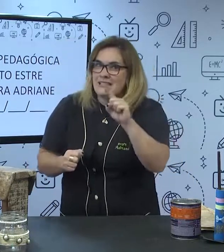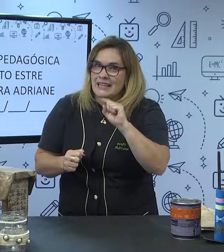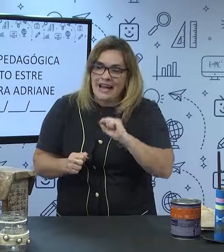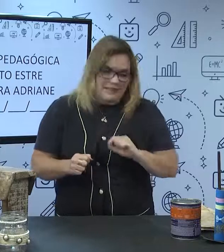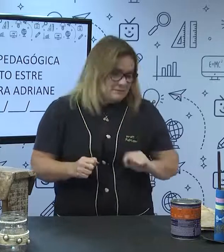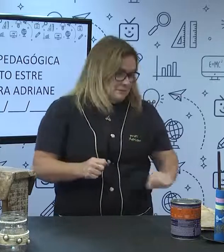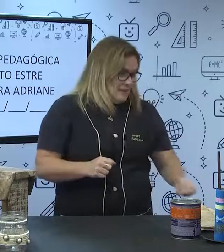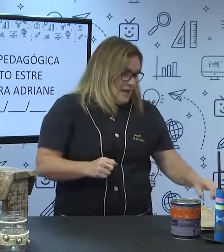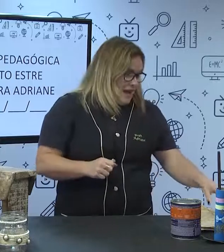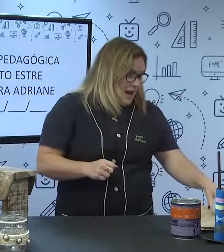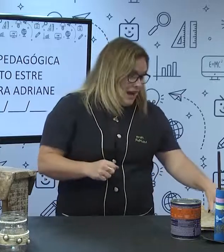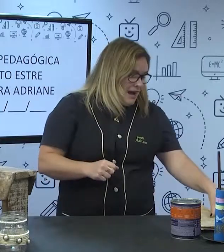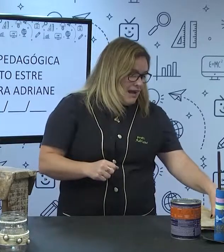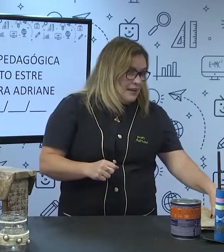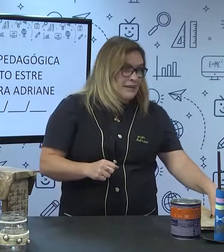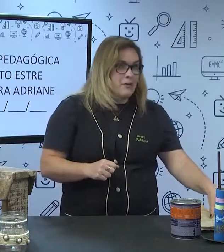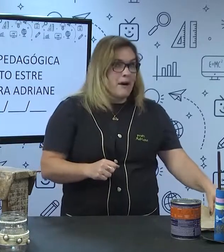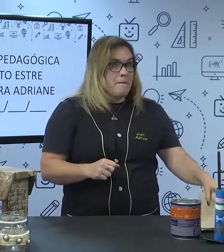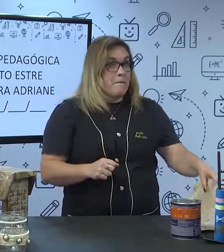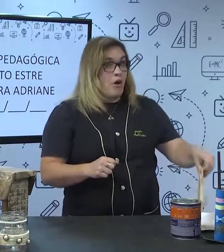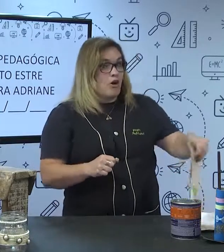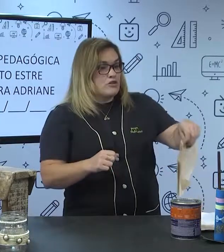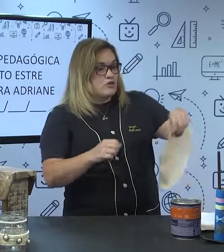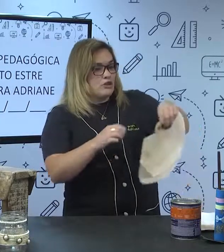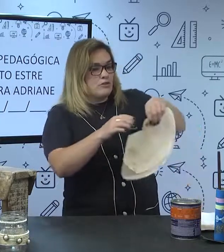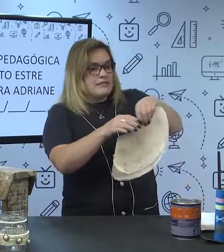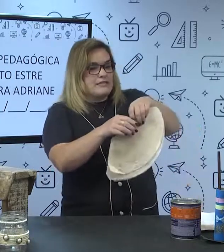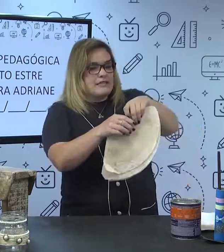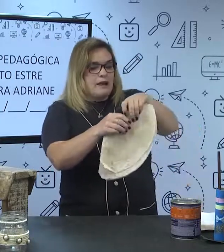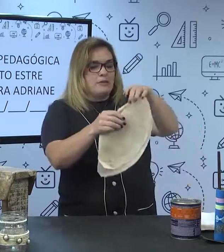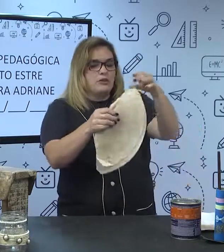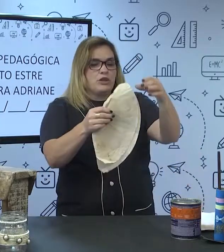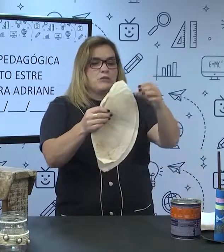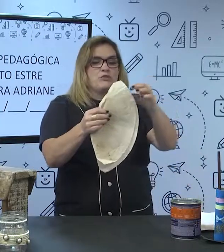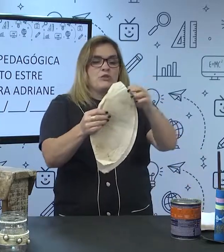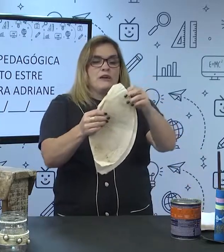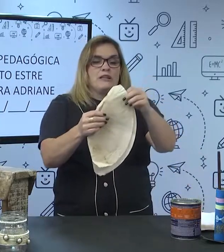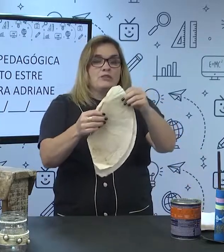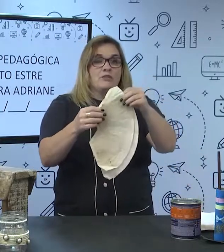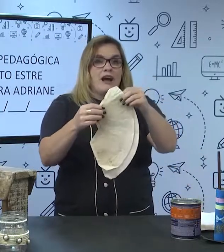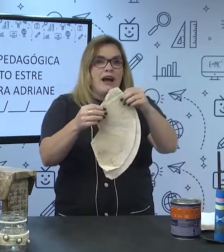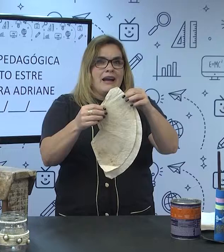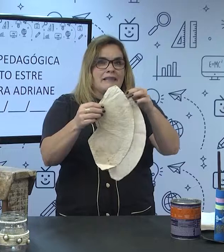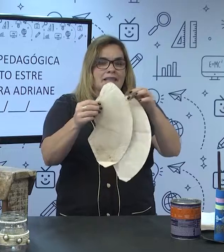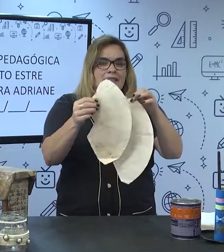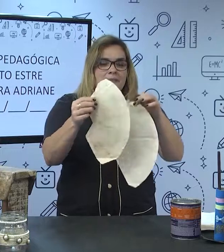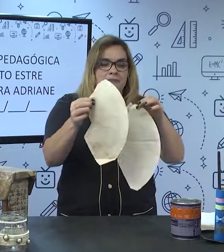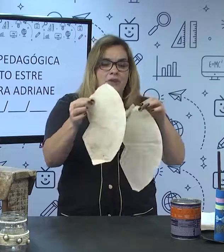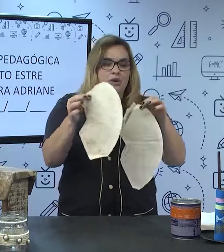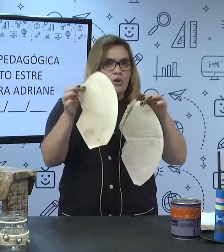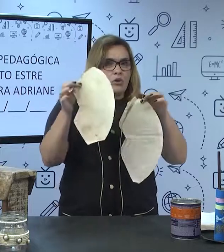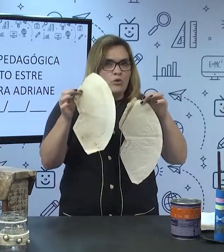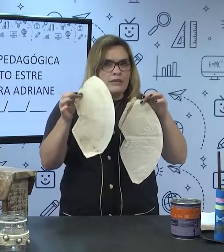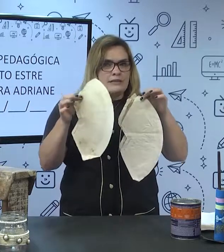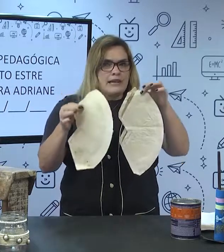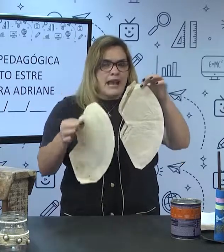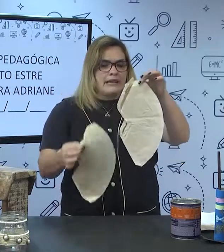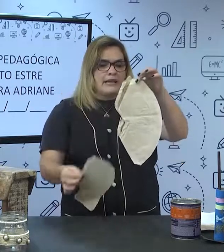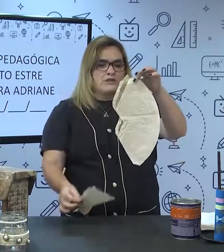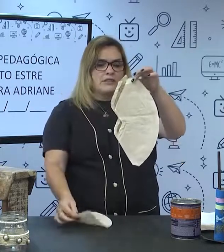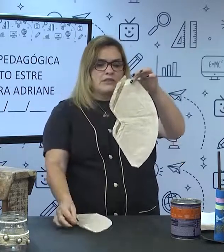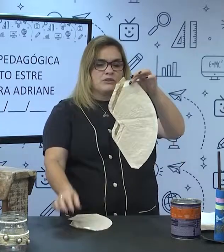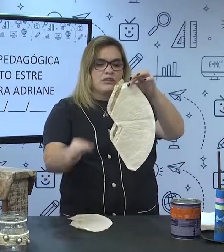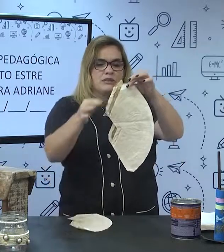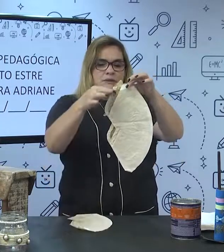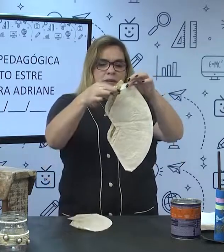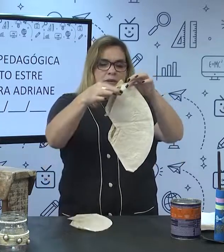e de reciclar? Ah, eu aposto que vocês sabem do que eu estou falando aqui. O que será